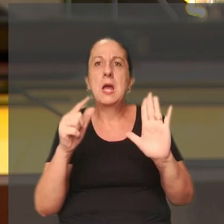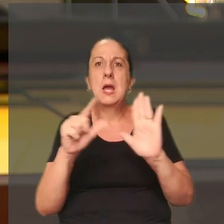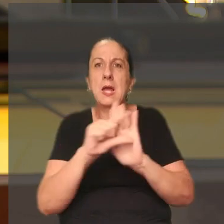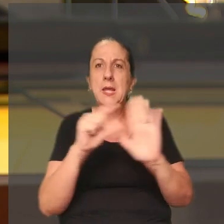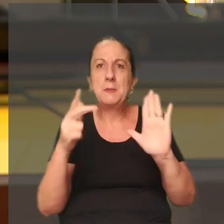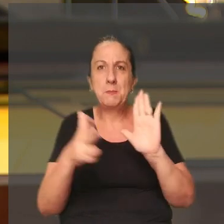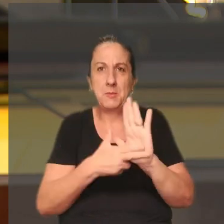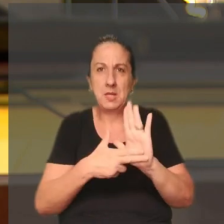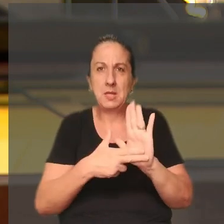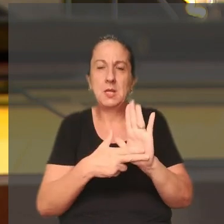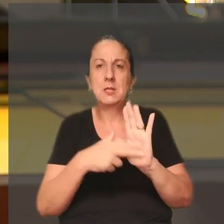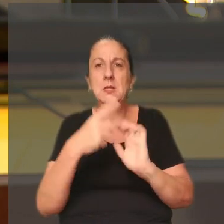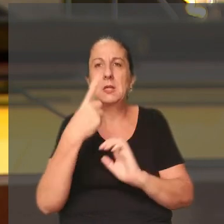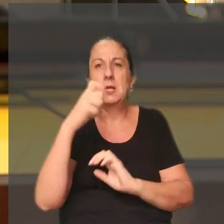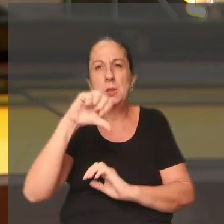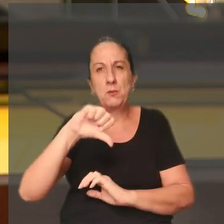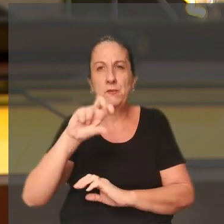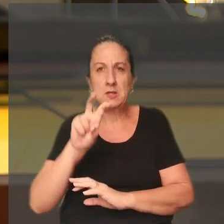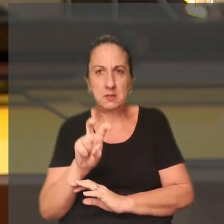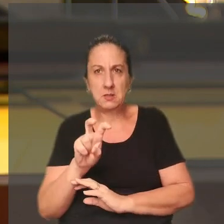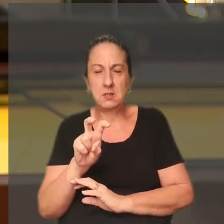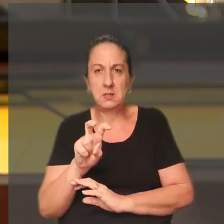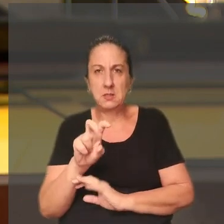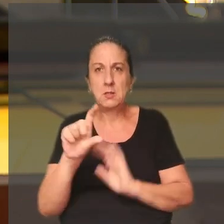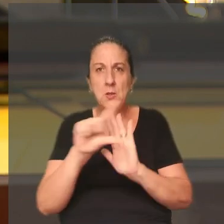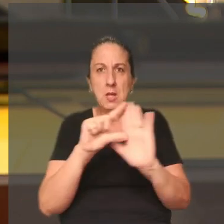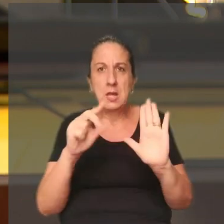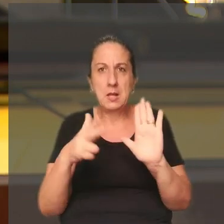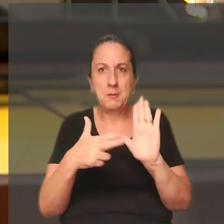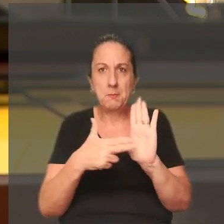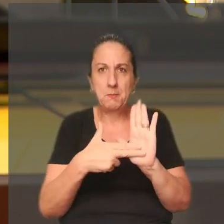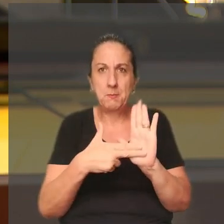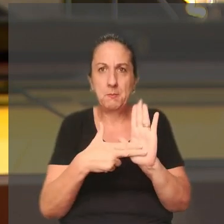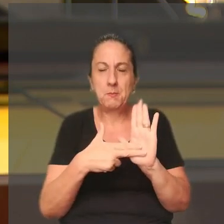à emenda constitucional 95, que é a emenda